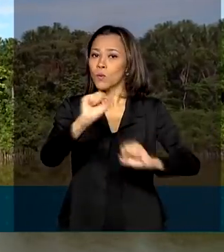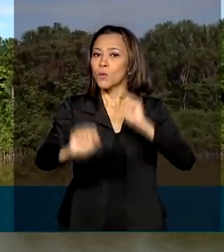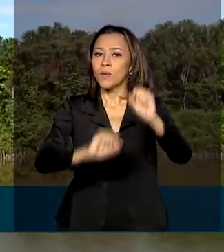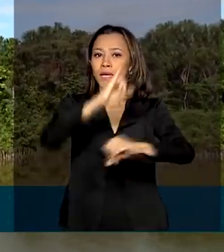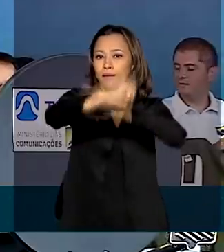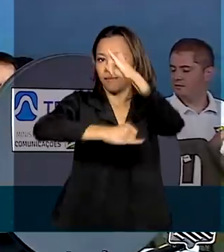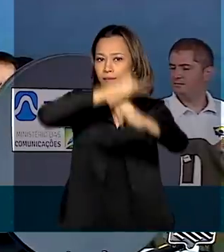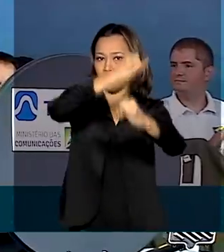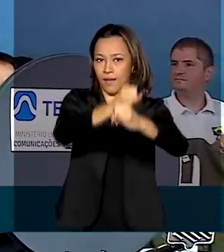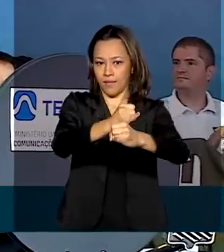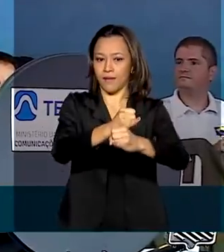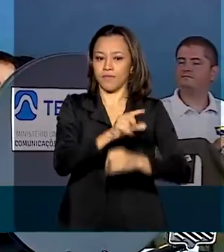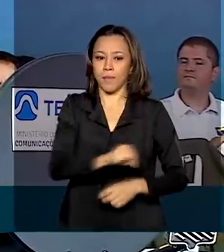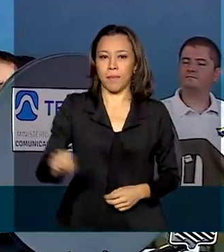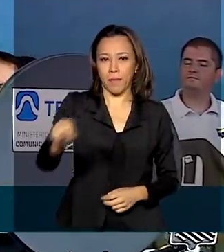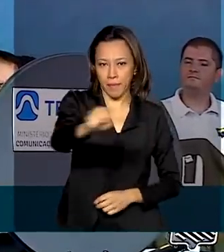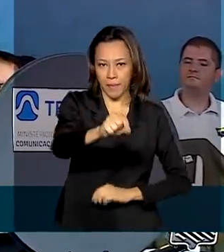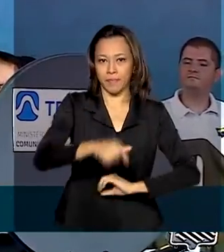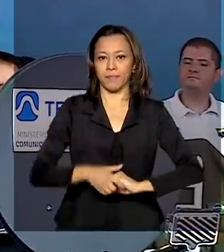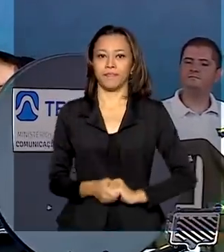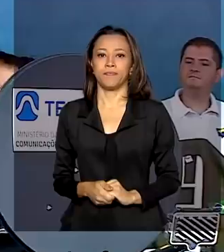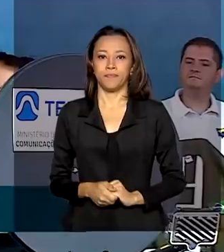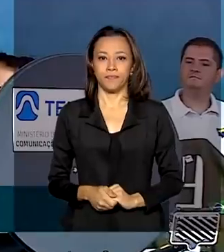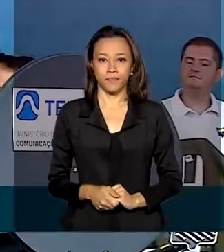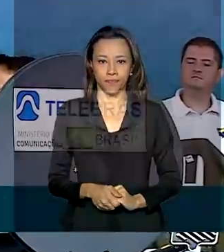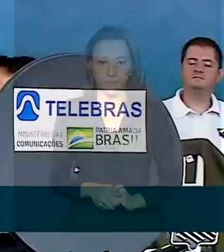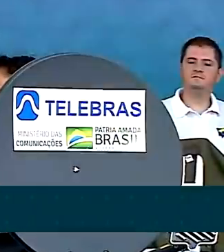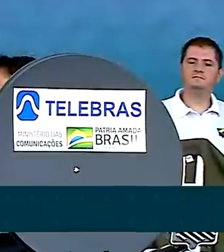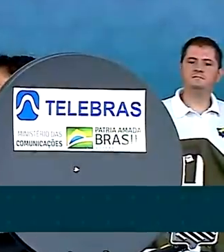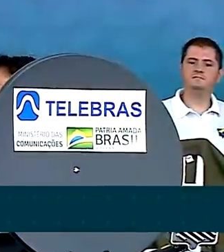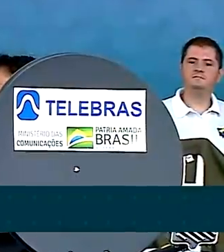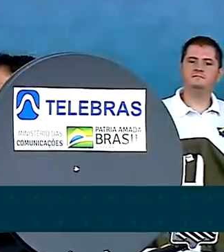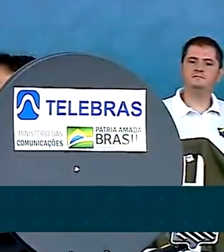na região. Essa antena aqui da Telebrás